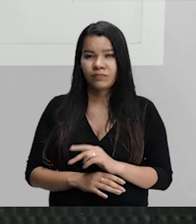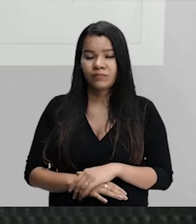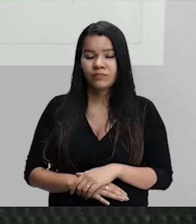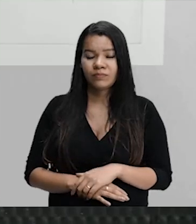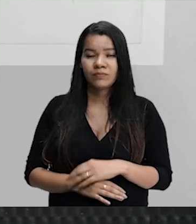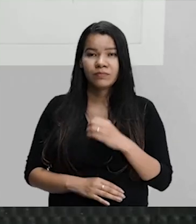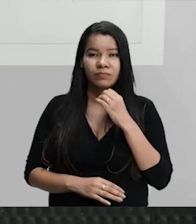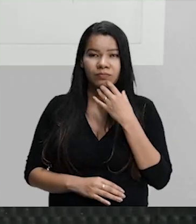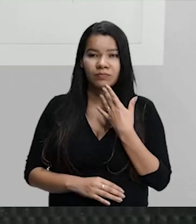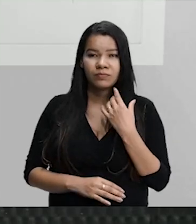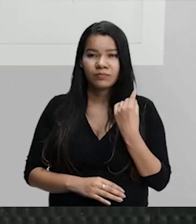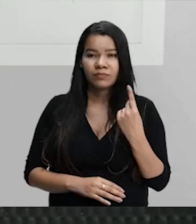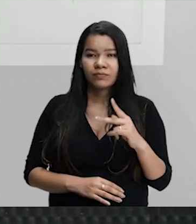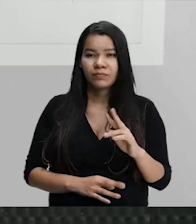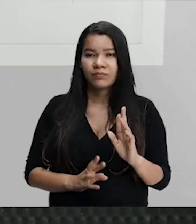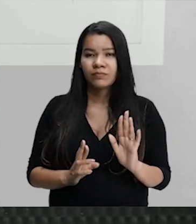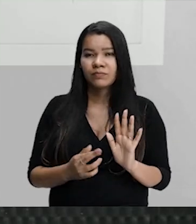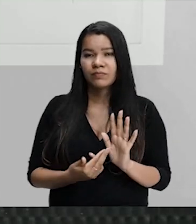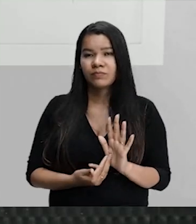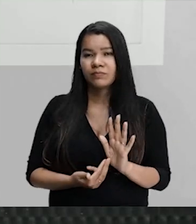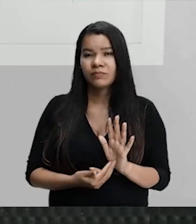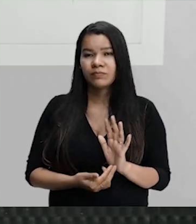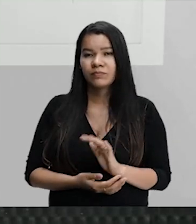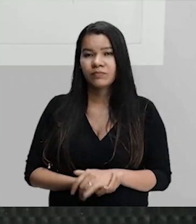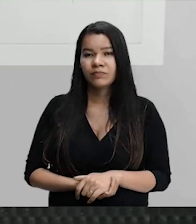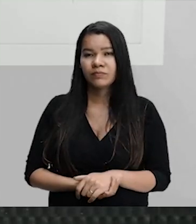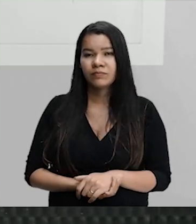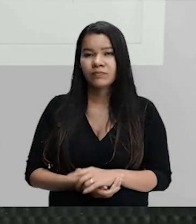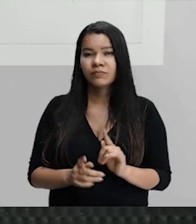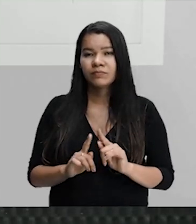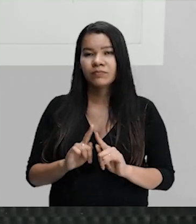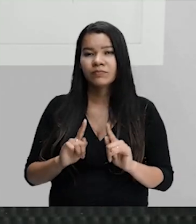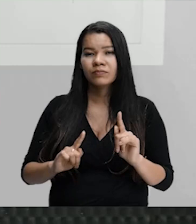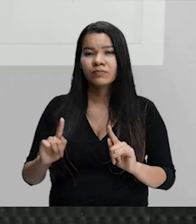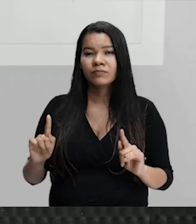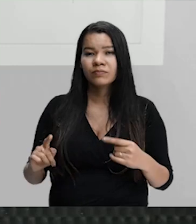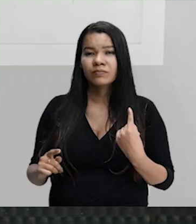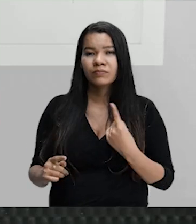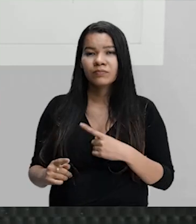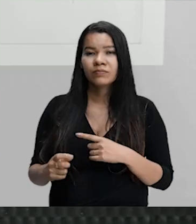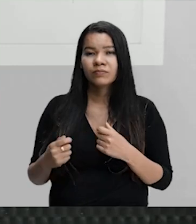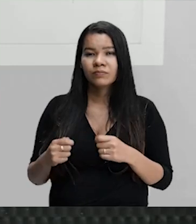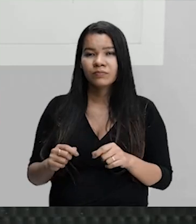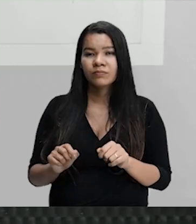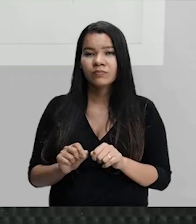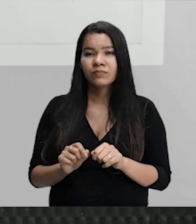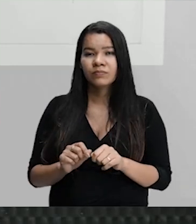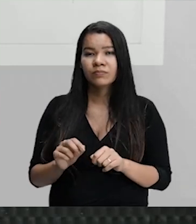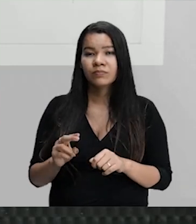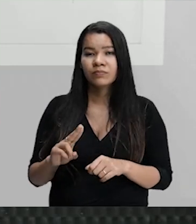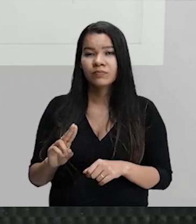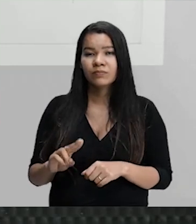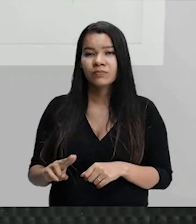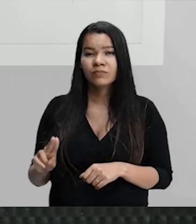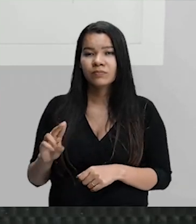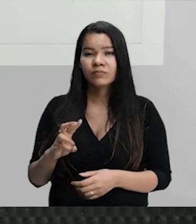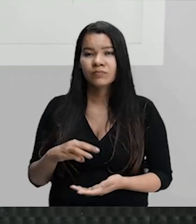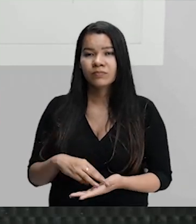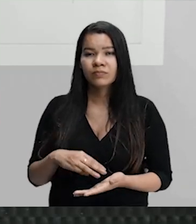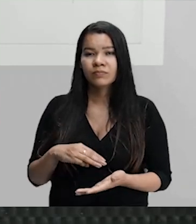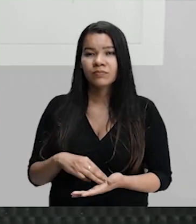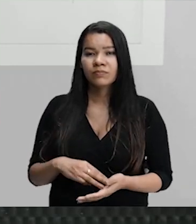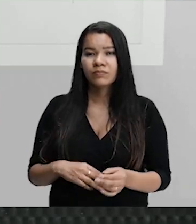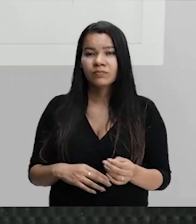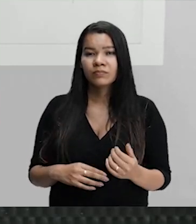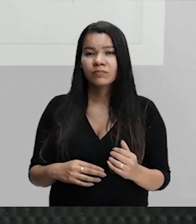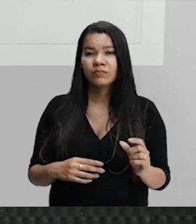Bom, então, essa é a representação, né, do gráfico. E essa representação a gente também pode fazer para a massa. Ok? No lugar do N, colocar